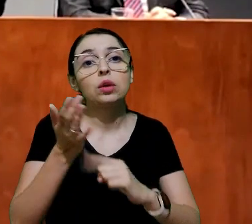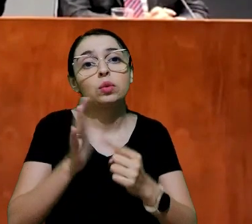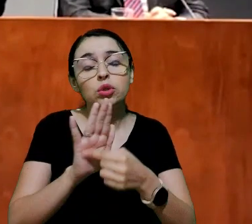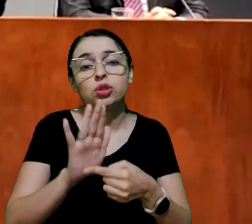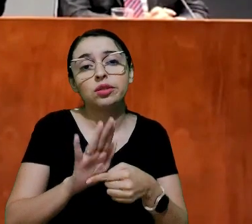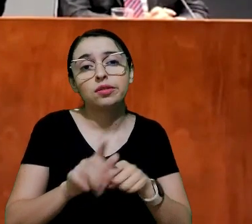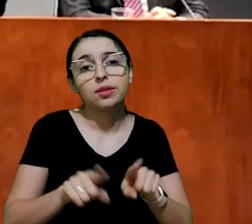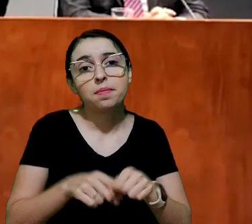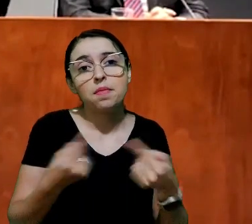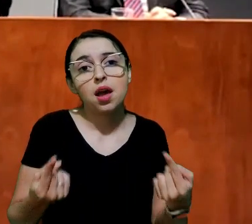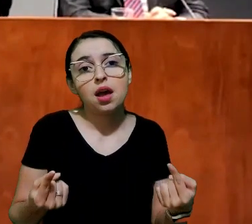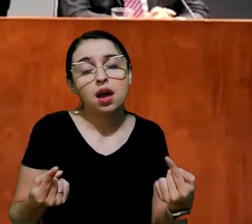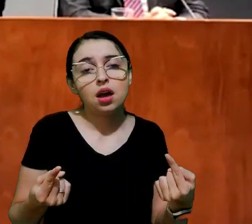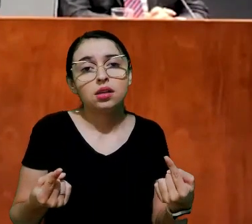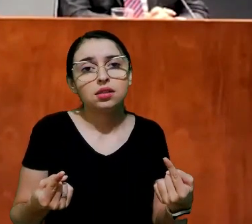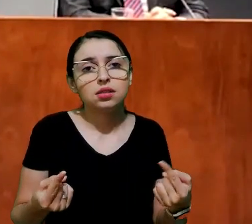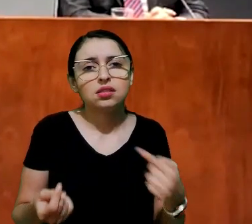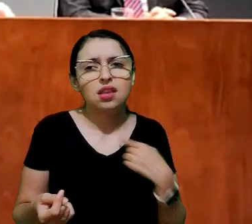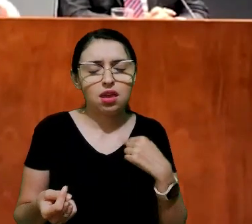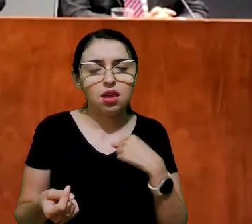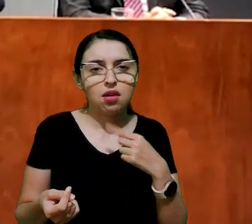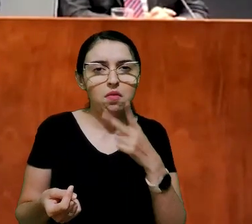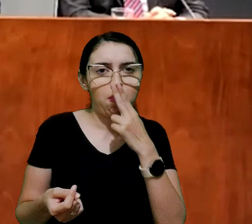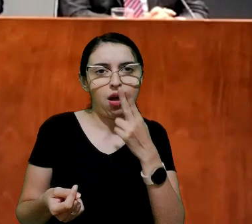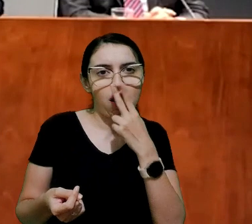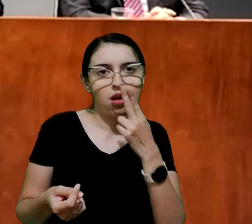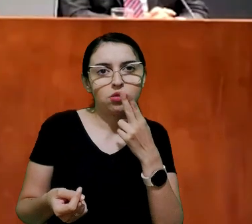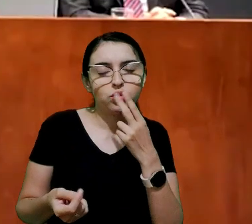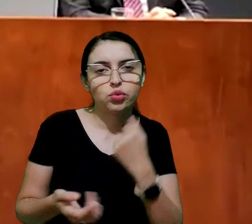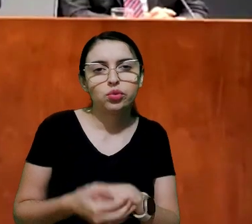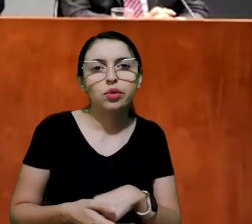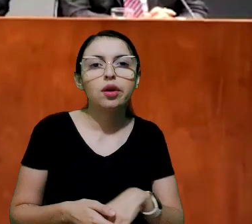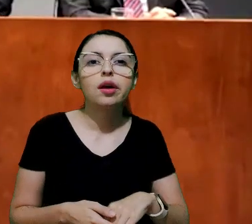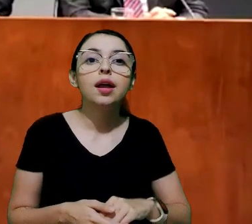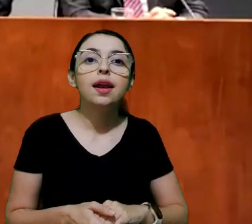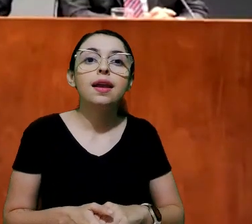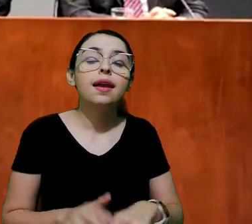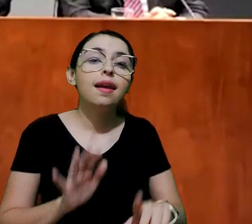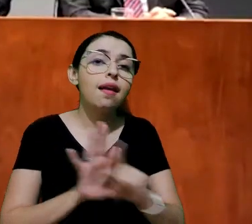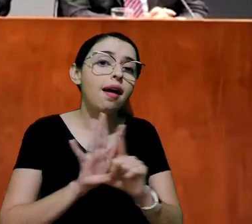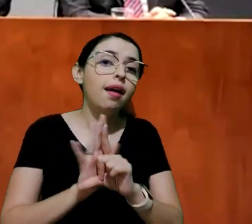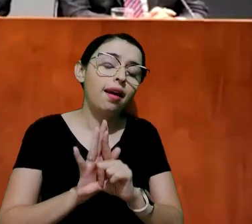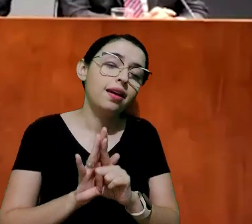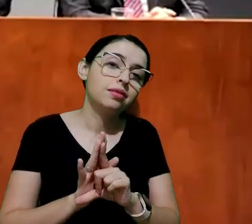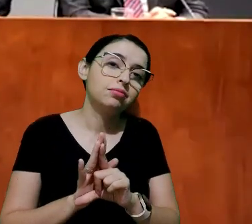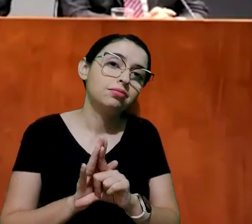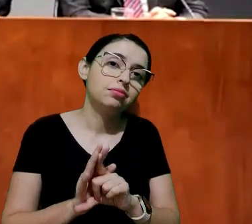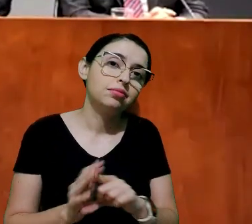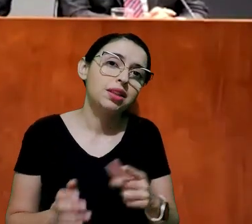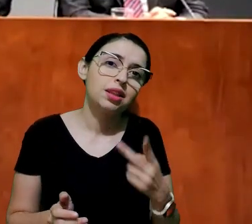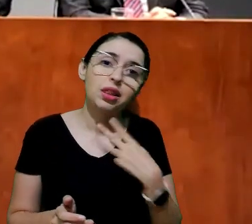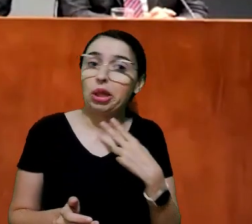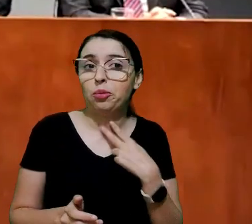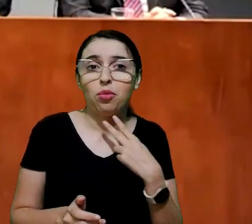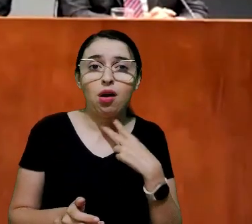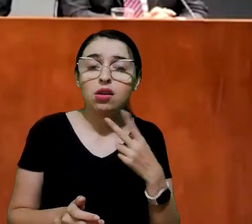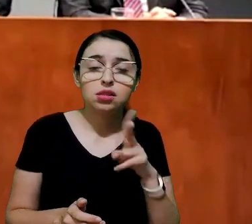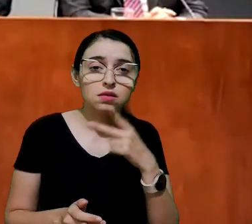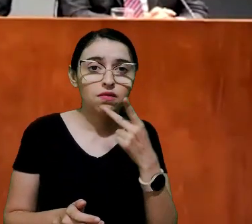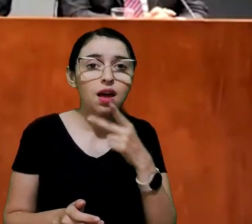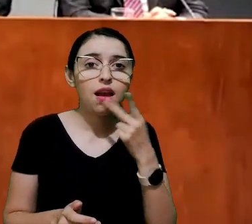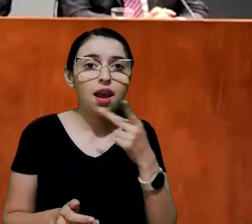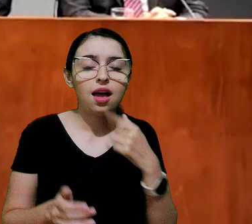que é constitucional, poderia dizer sim que é inconstitucional. Mas, obviamente, eu prefiro a via legislativa,